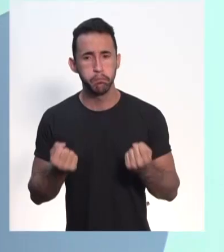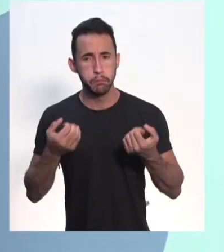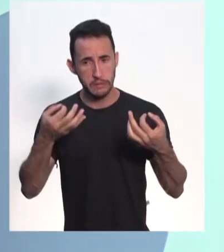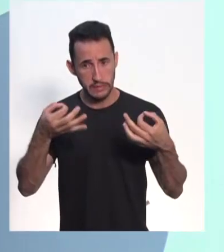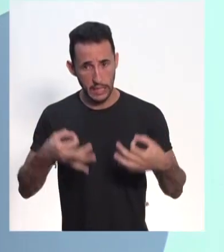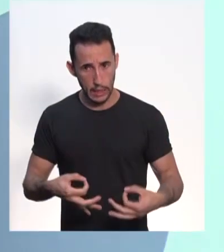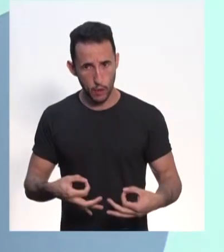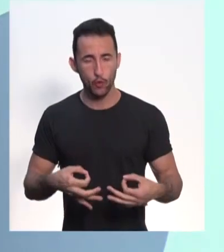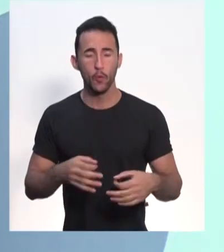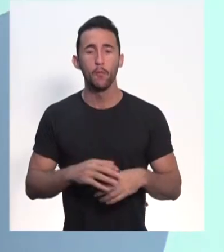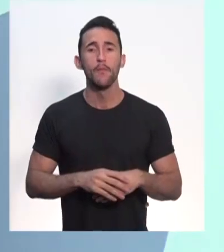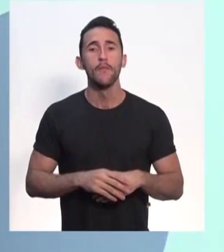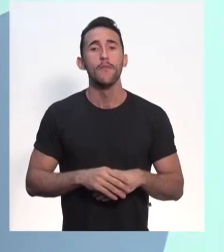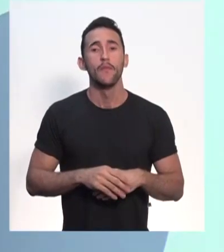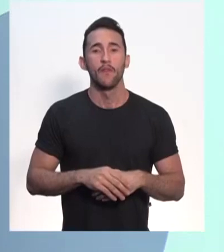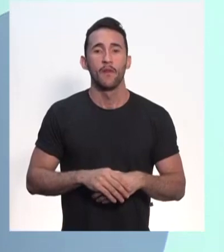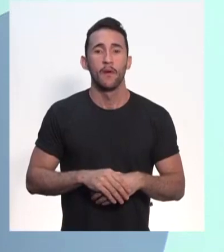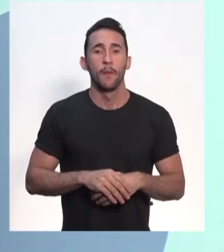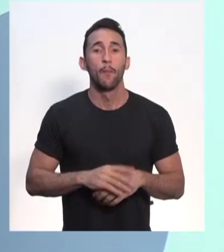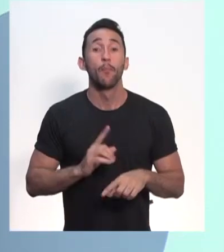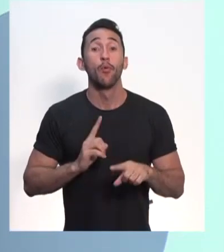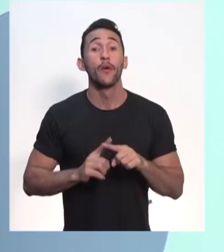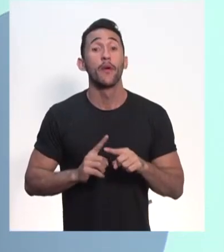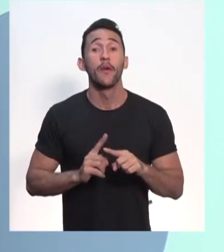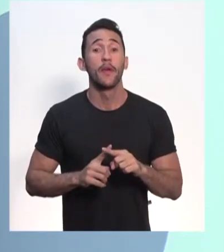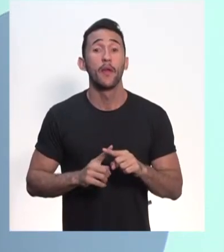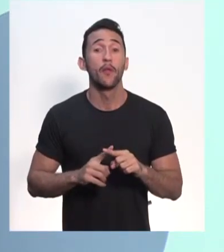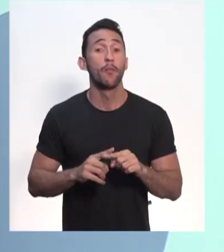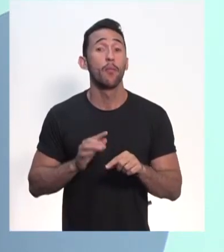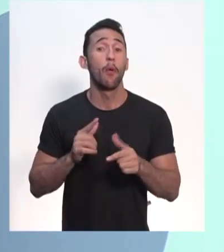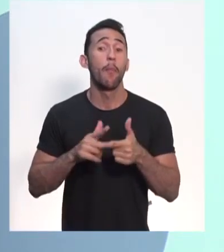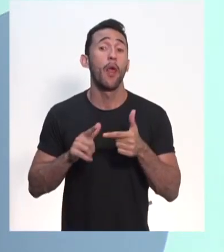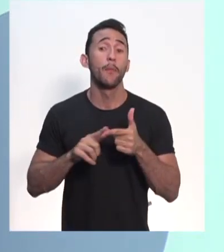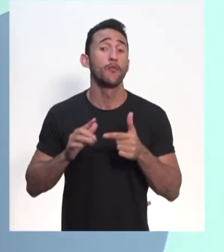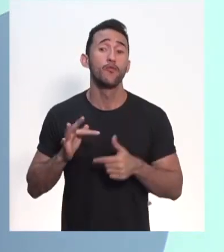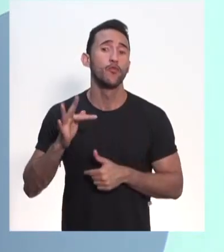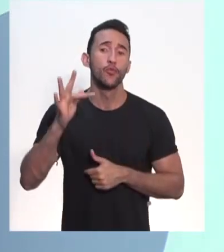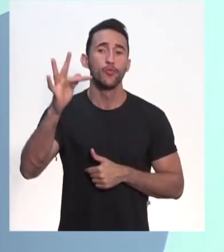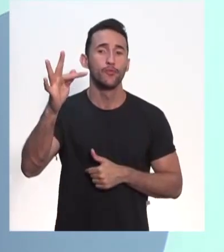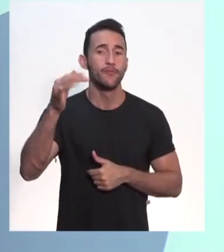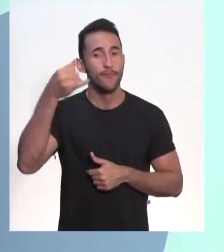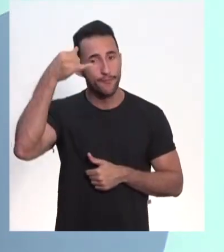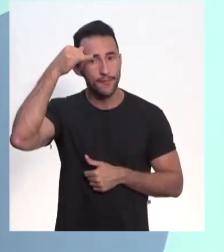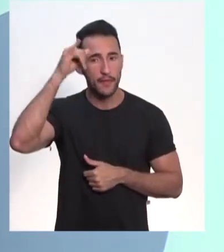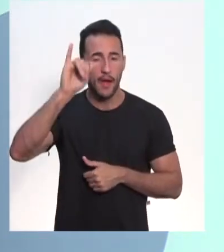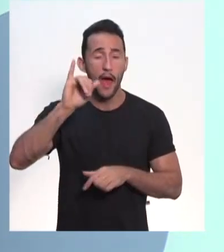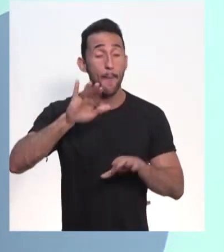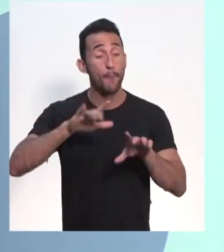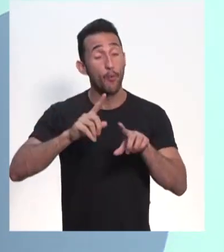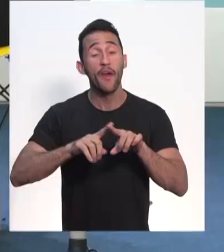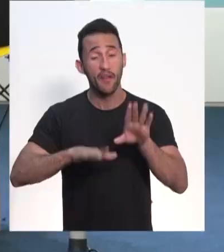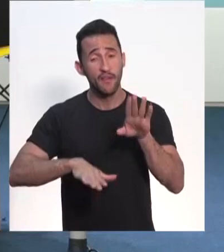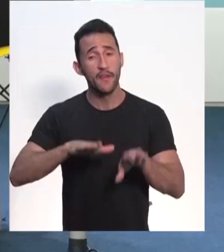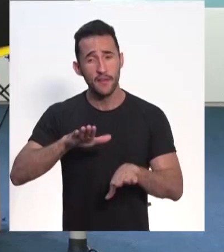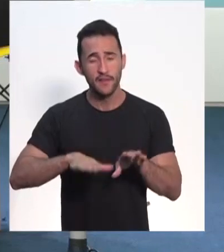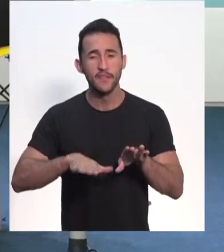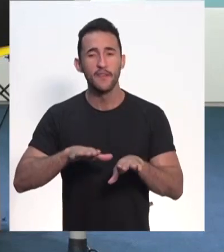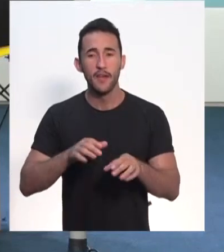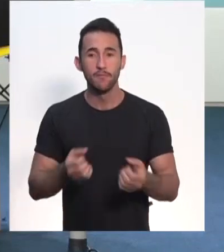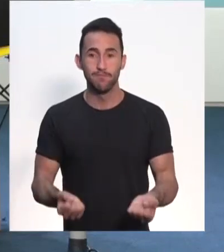handball quais são os movimentos, como é que você segura a bola, como é que você pega a bola